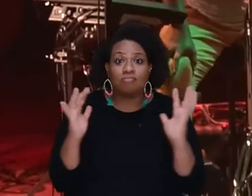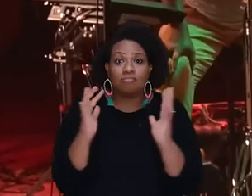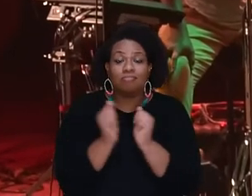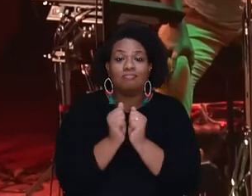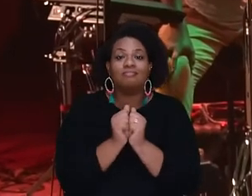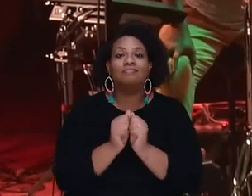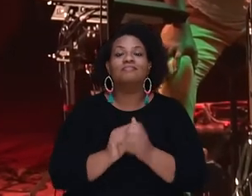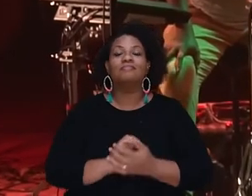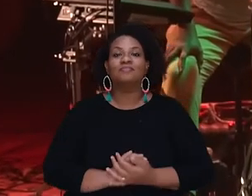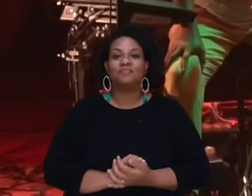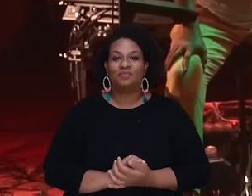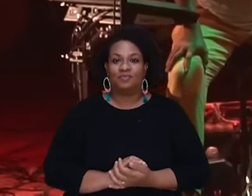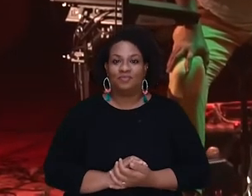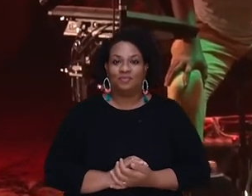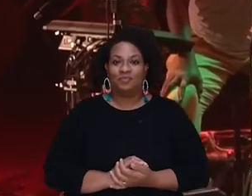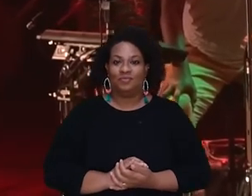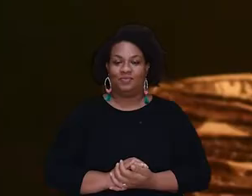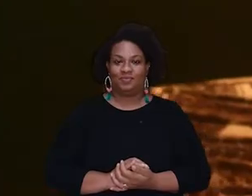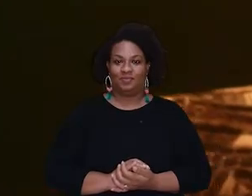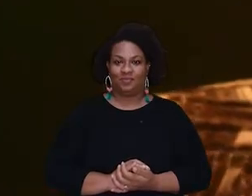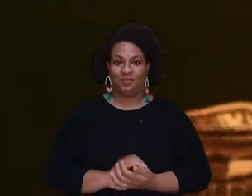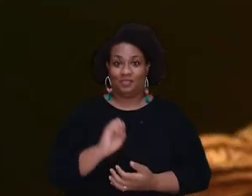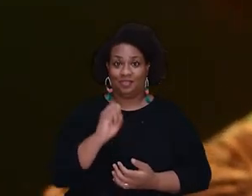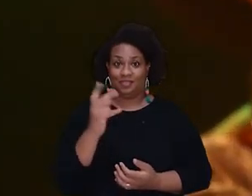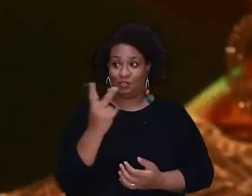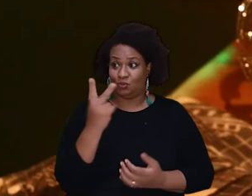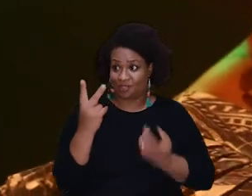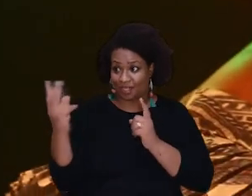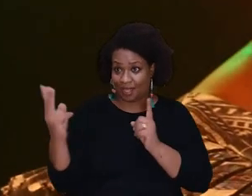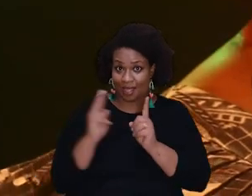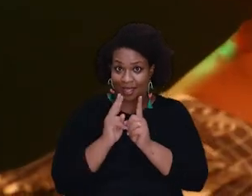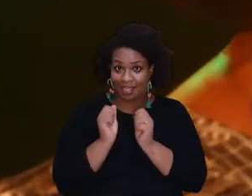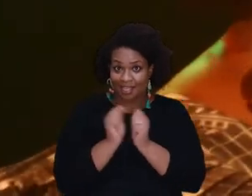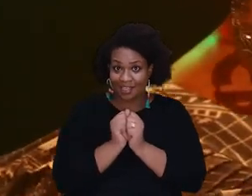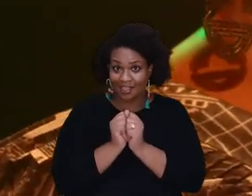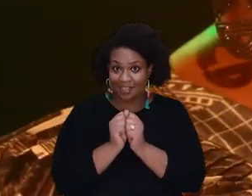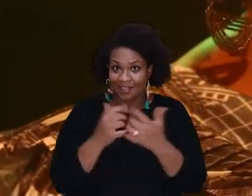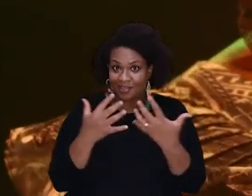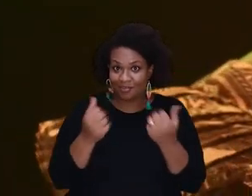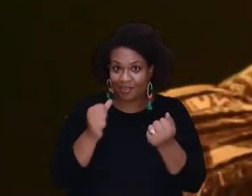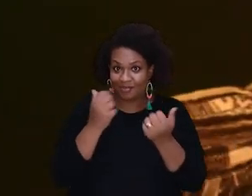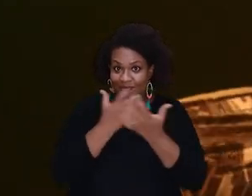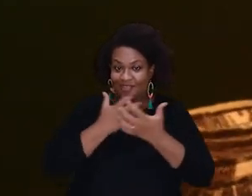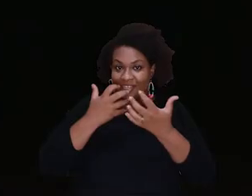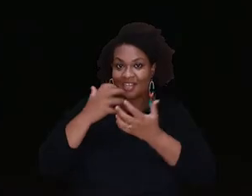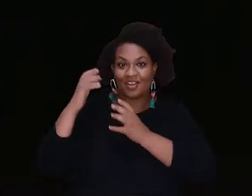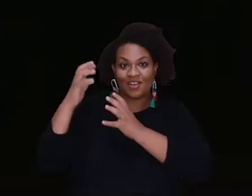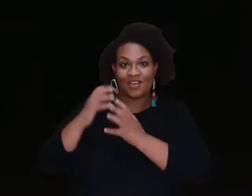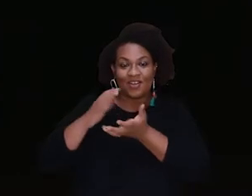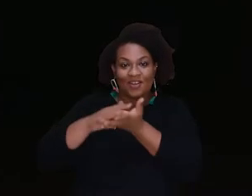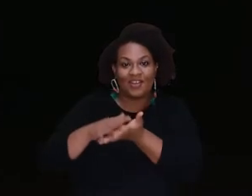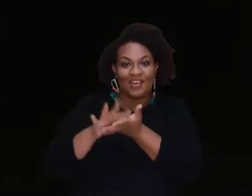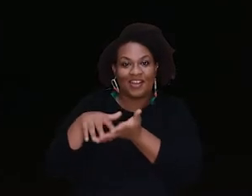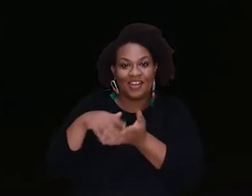em juntinho e amontoado? Se Bione e Gabi do Carmo quiserem se juntar,